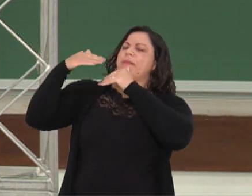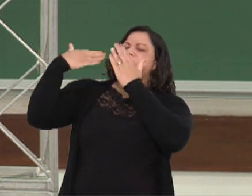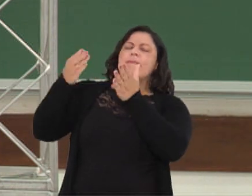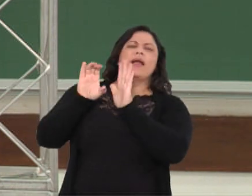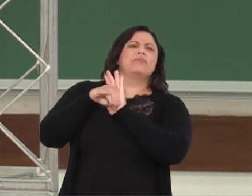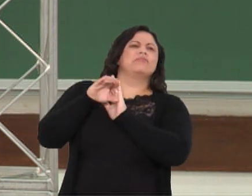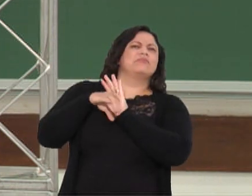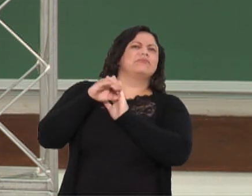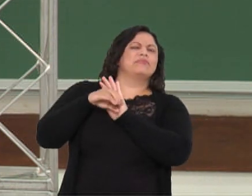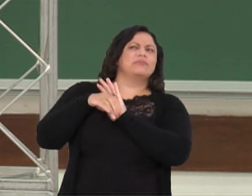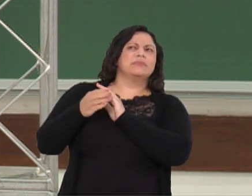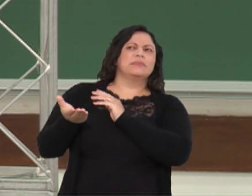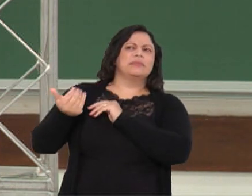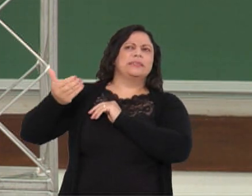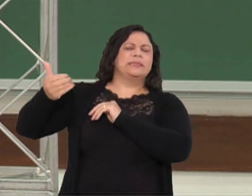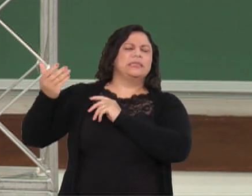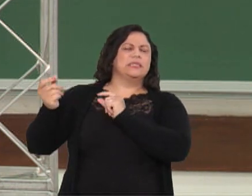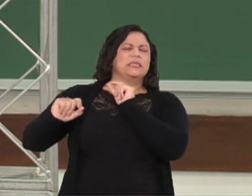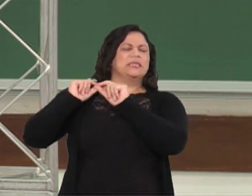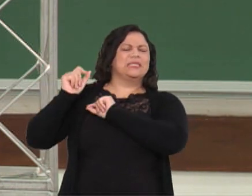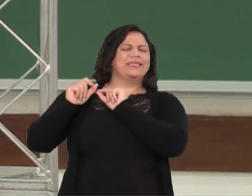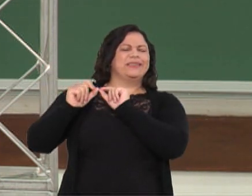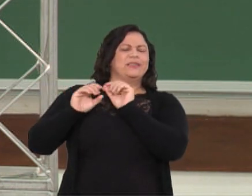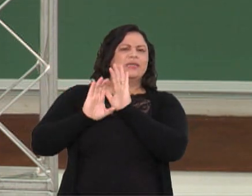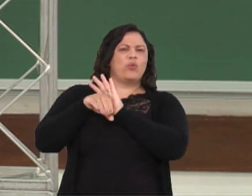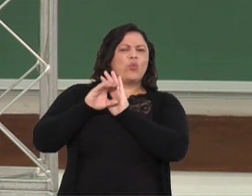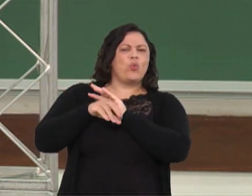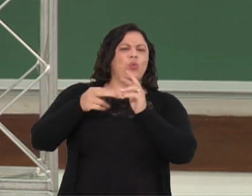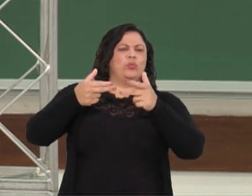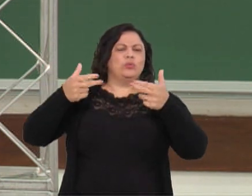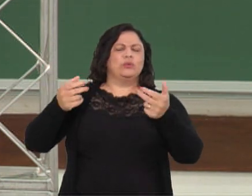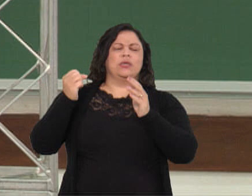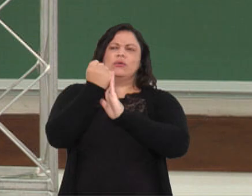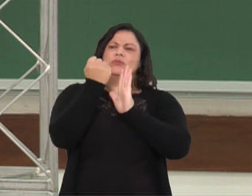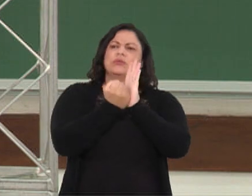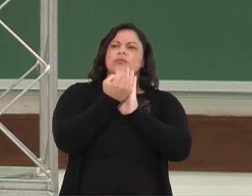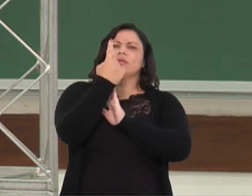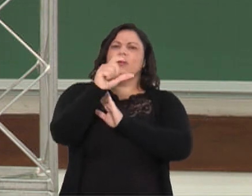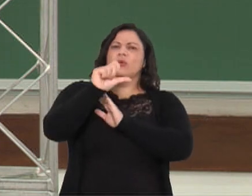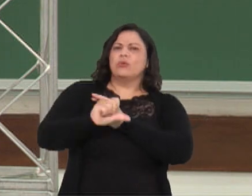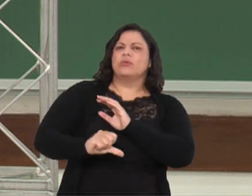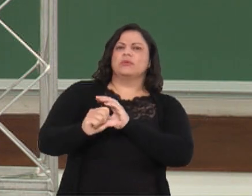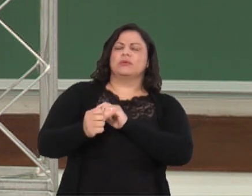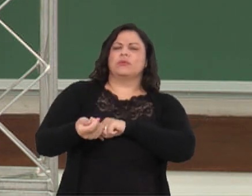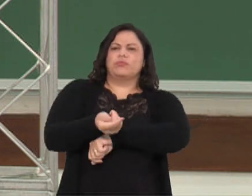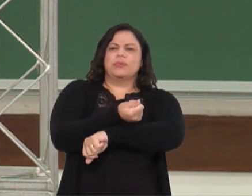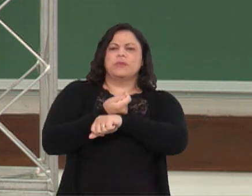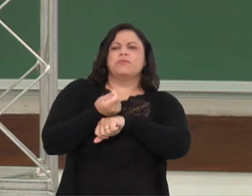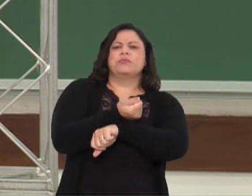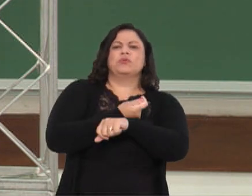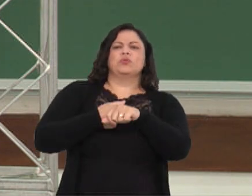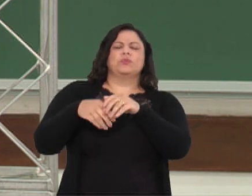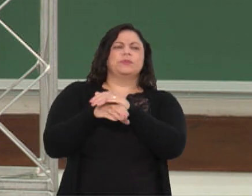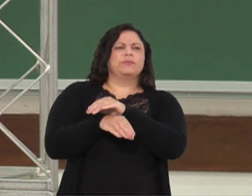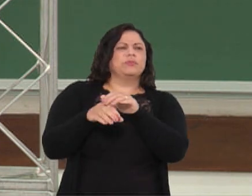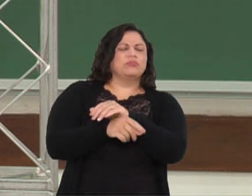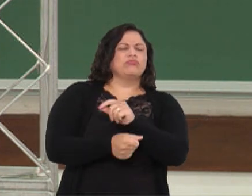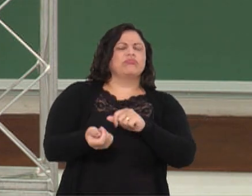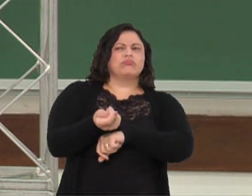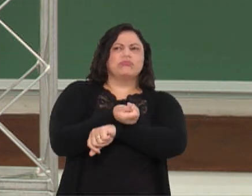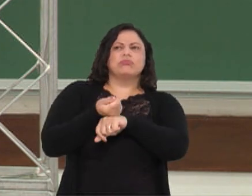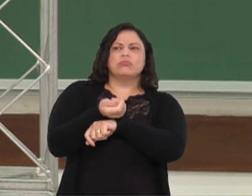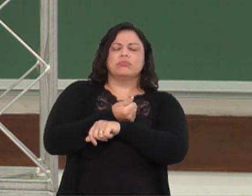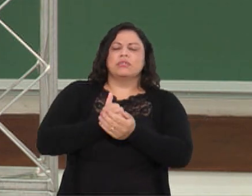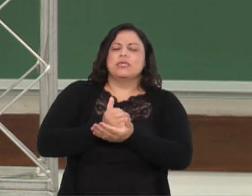conceito, estávamos lá ainda no século XIX, o capitalismo começando e fluindo. Já o Riquier, ele